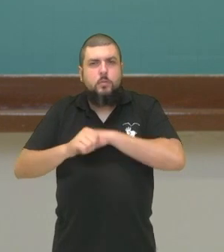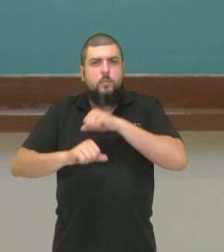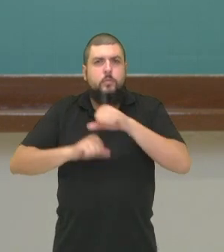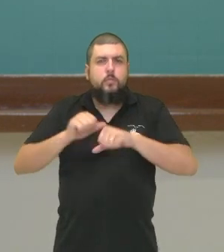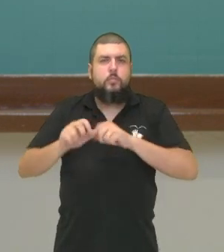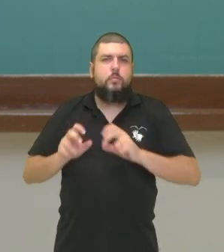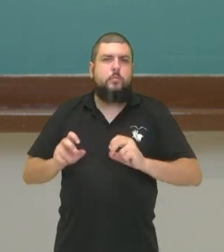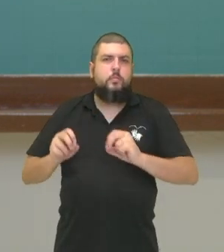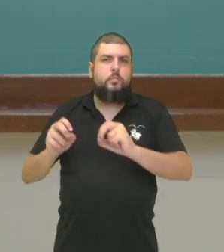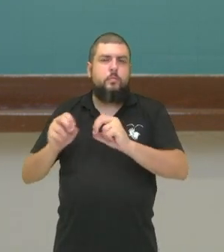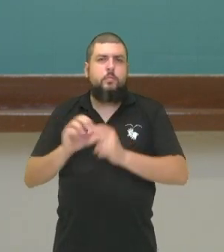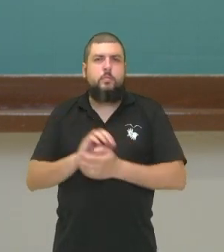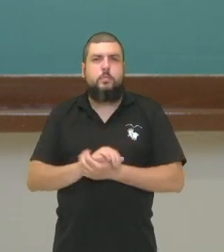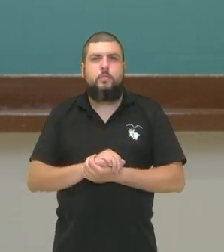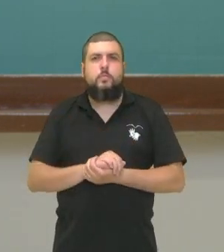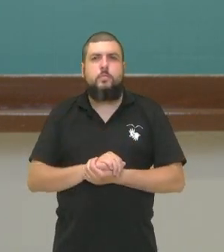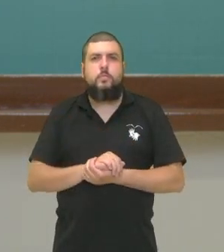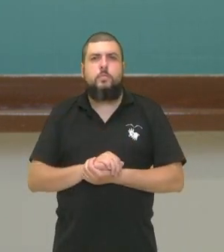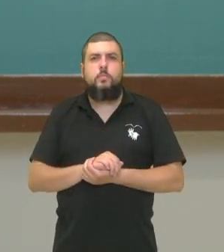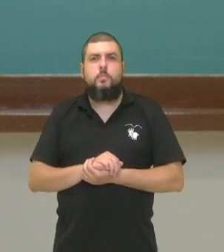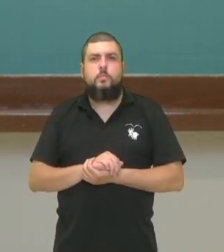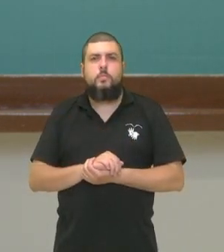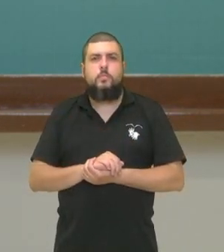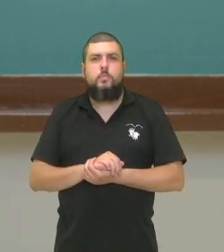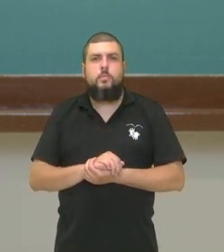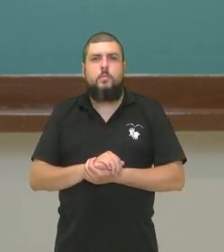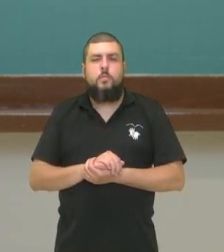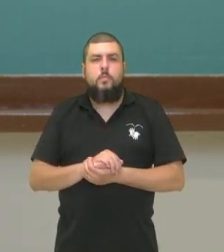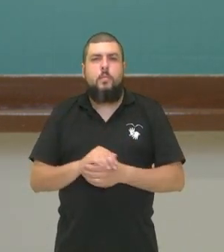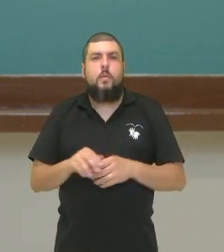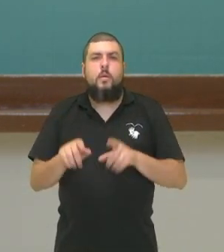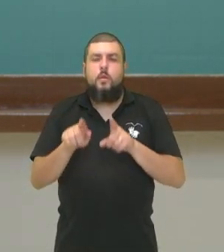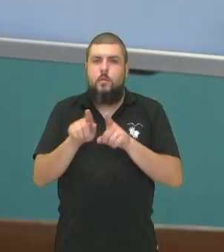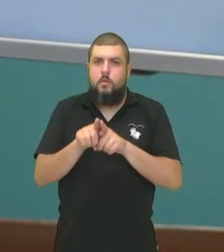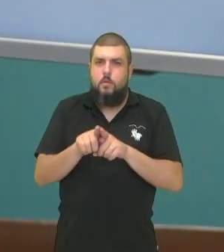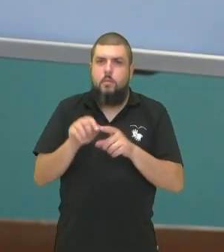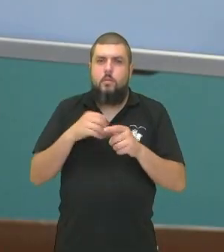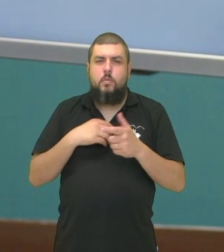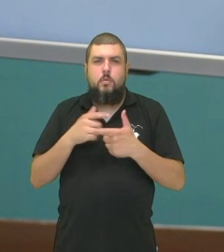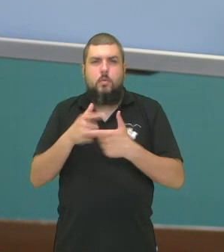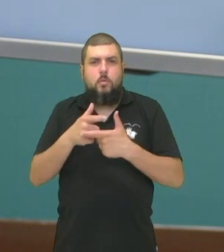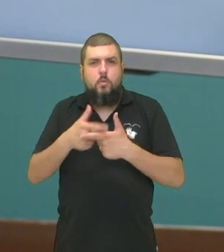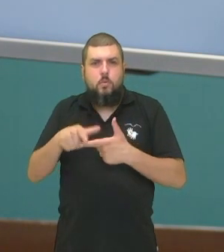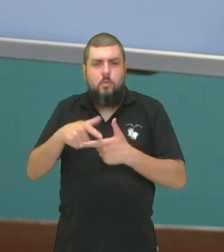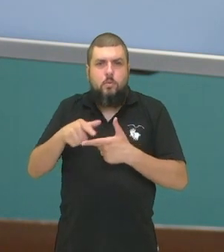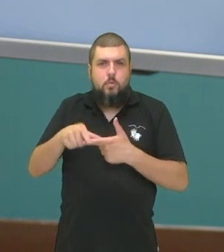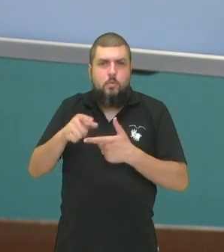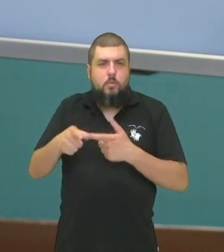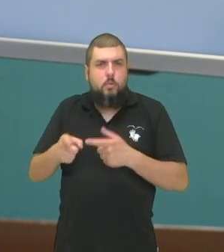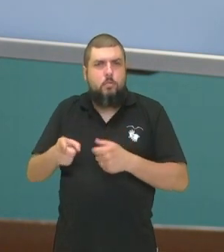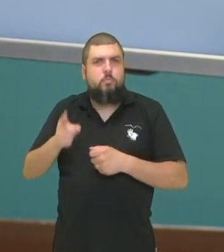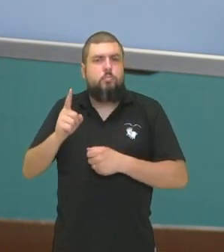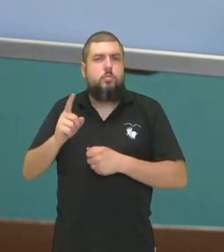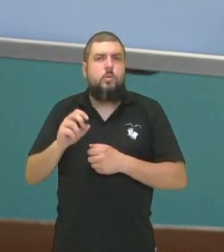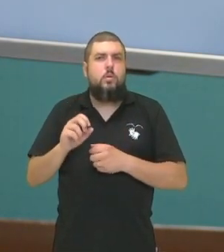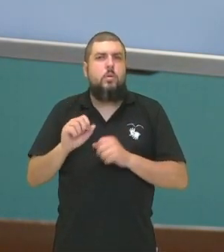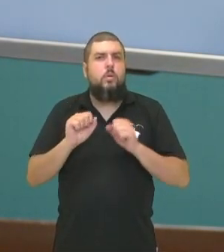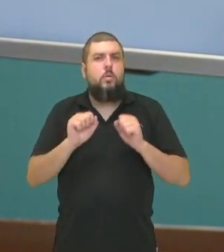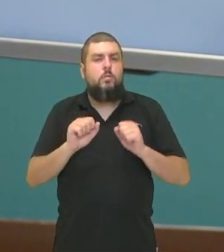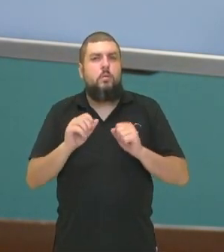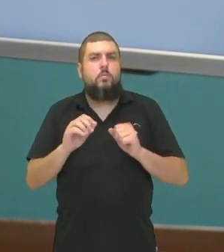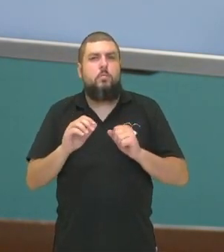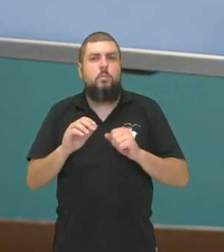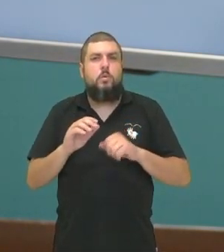cancerígenas. Também tem a disfunção erétil, que é um problema na ereção, pode ser muito tempo ou